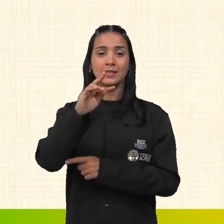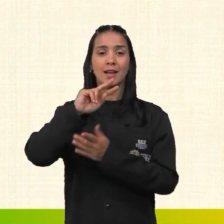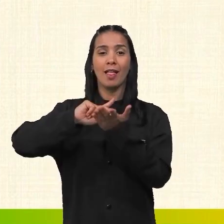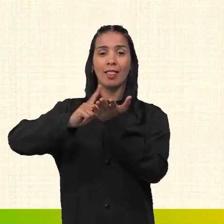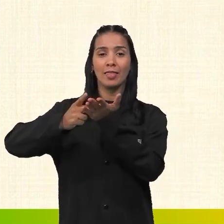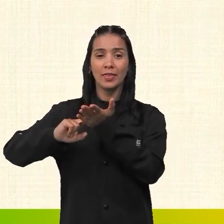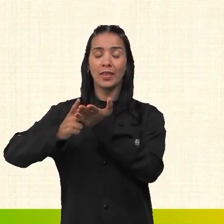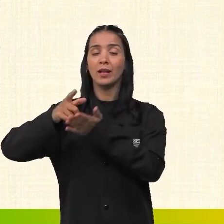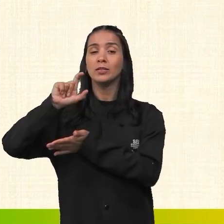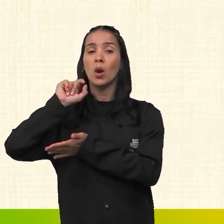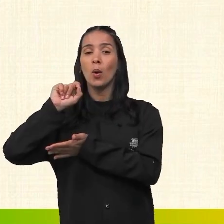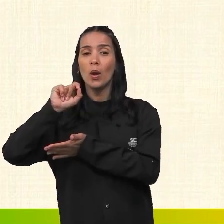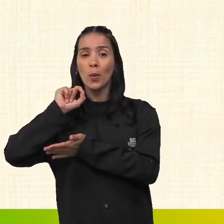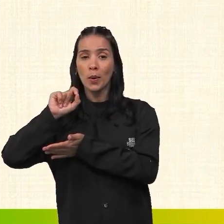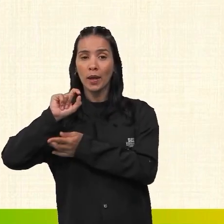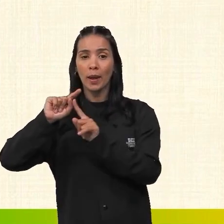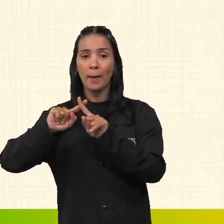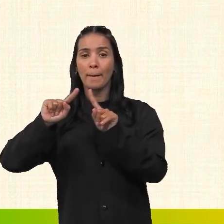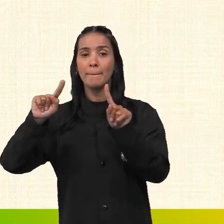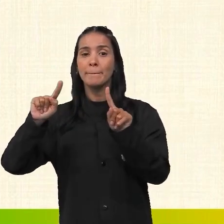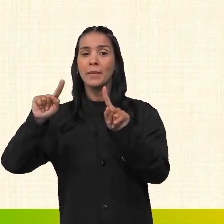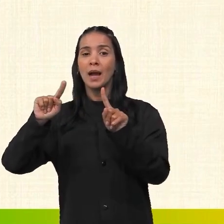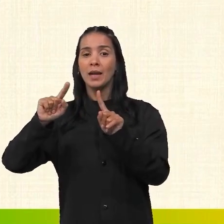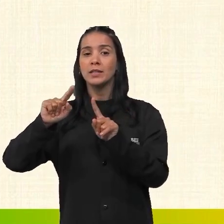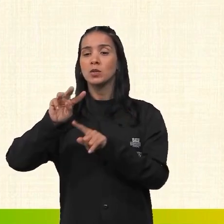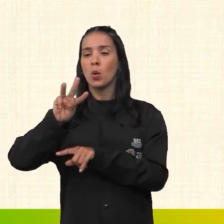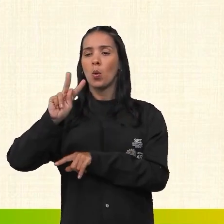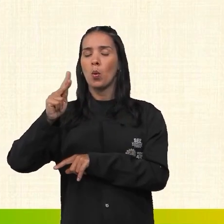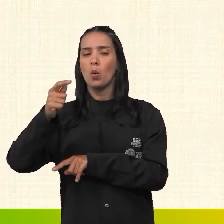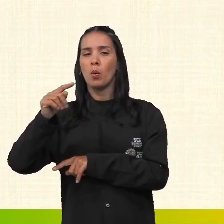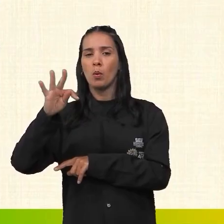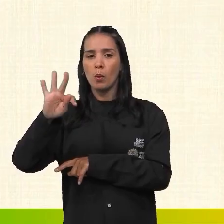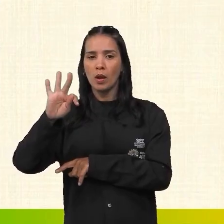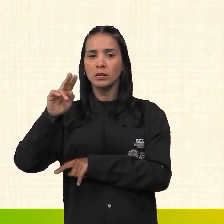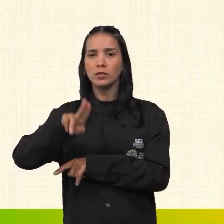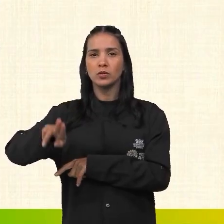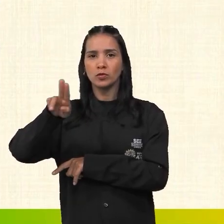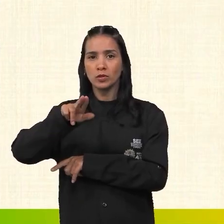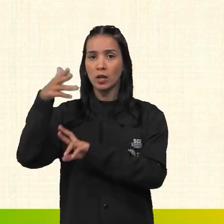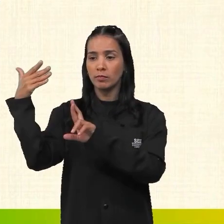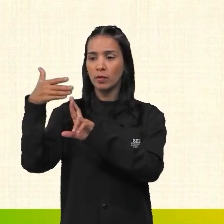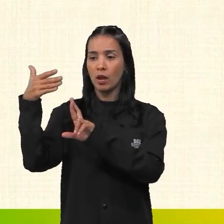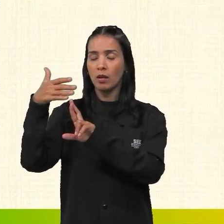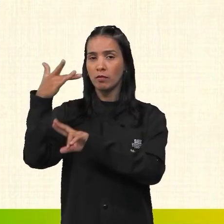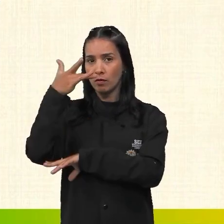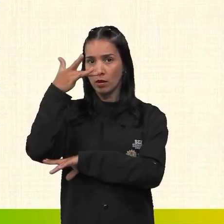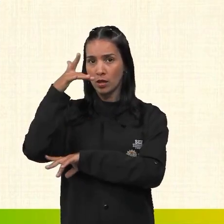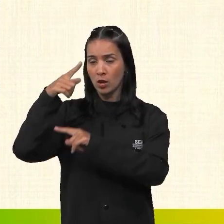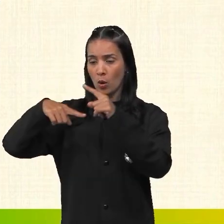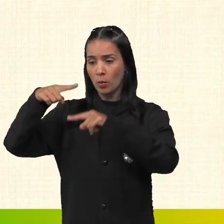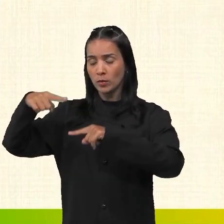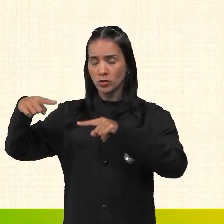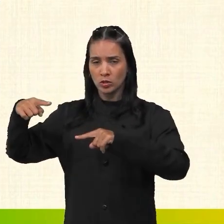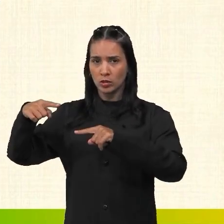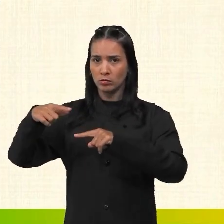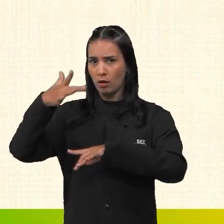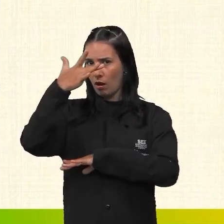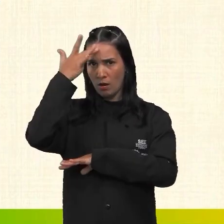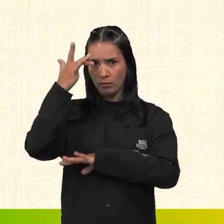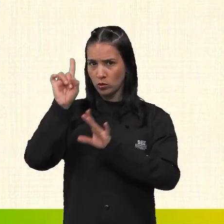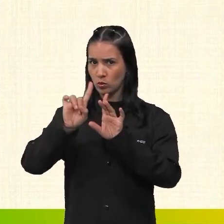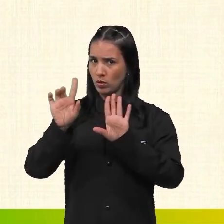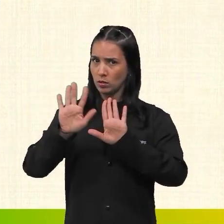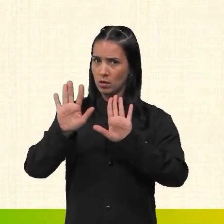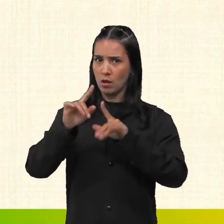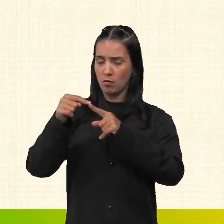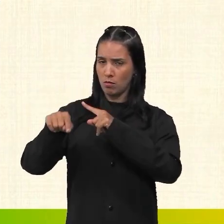a objetos. Então, nesse caso, não se refere a uma pessoa. Tudo bem, pessoal? Na letra E,